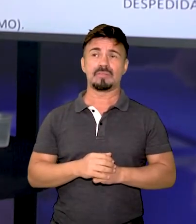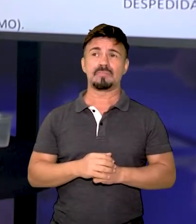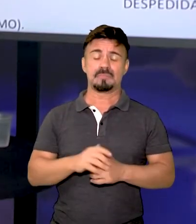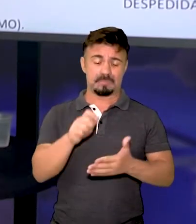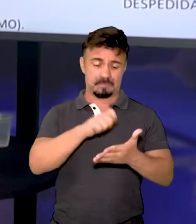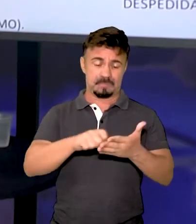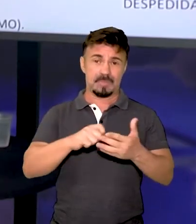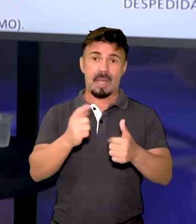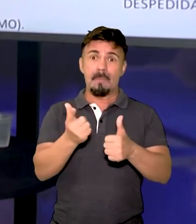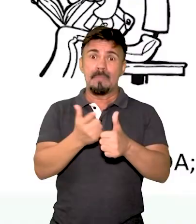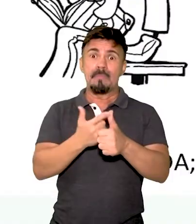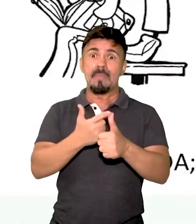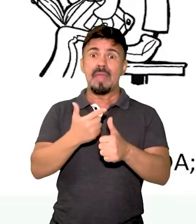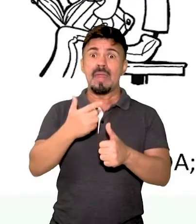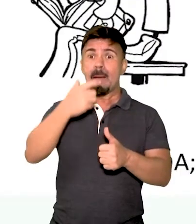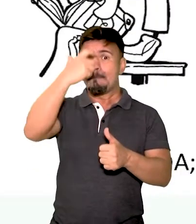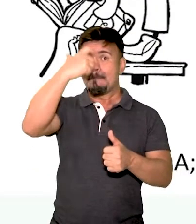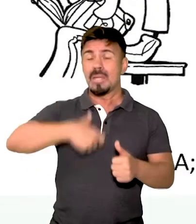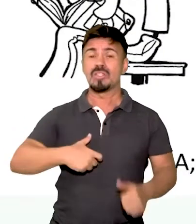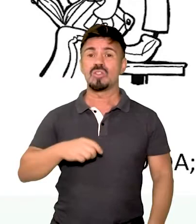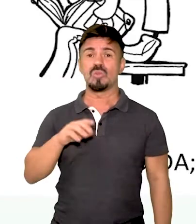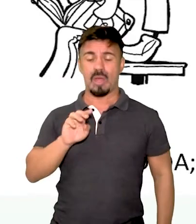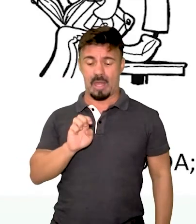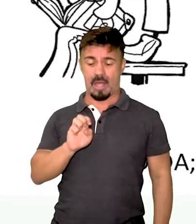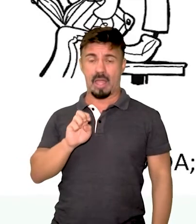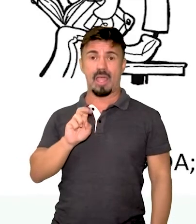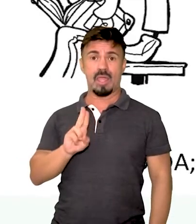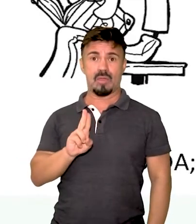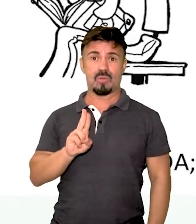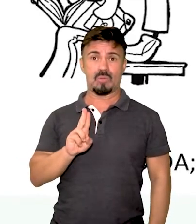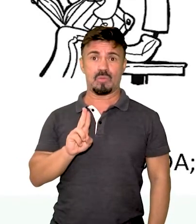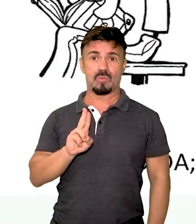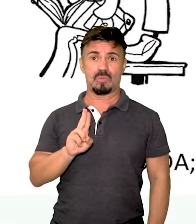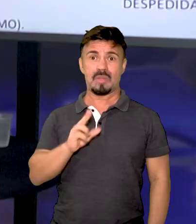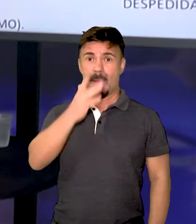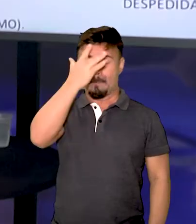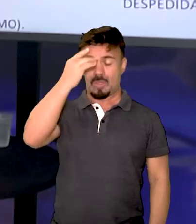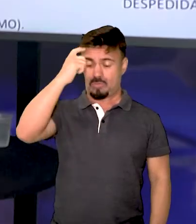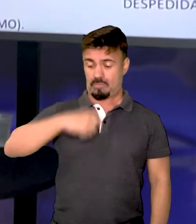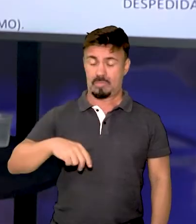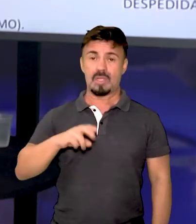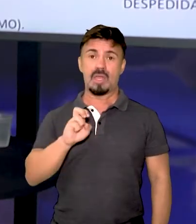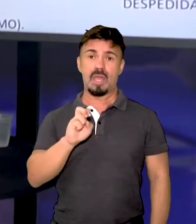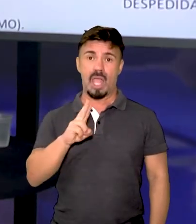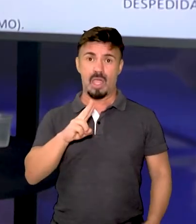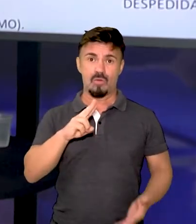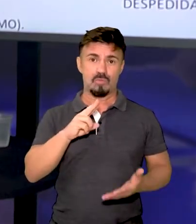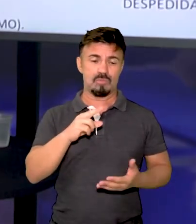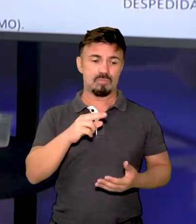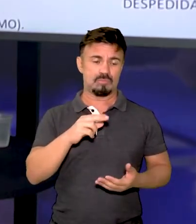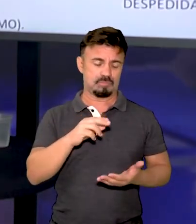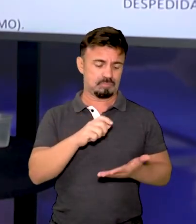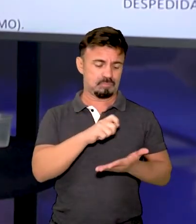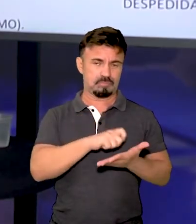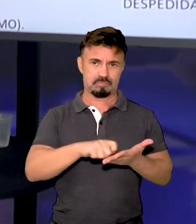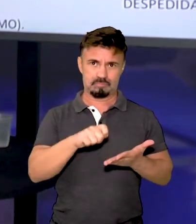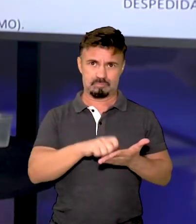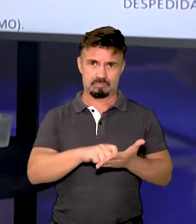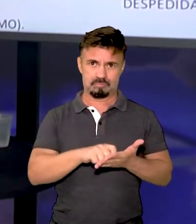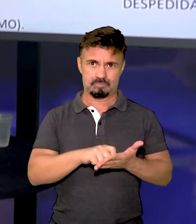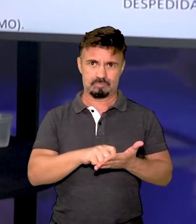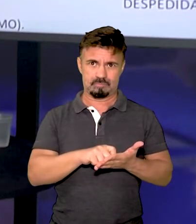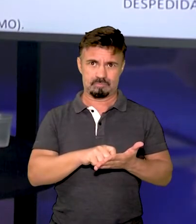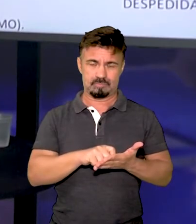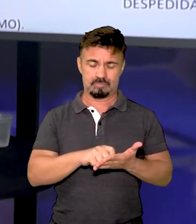Escrito na primeira pessoa. O que seria na primeira pessoa? Eu. Então, quem está escrevendo sou eu. Então, a primeira pessoa,